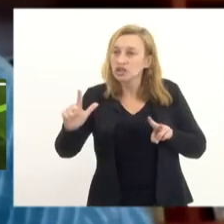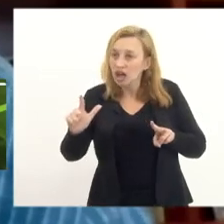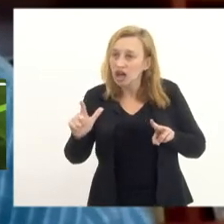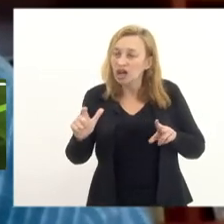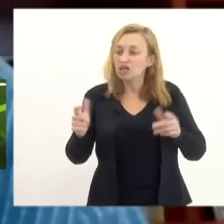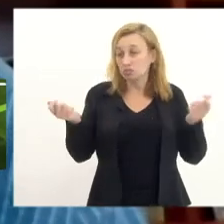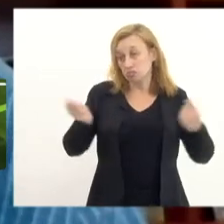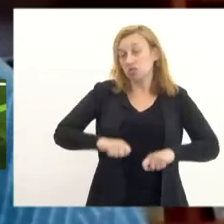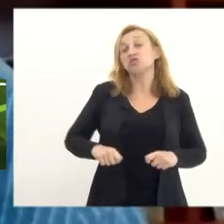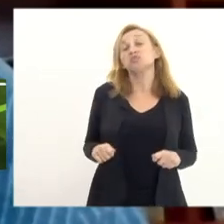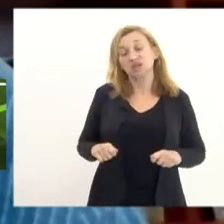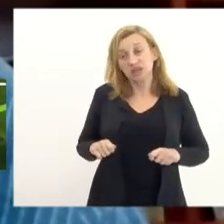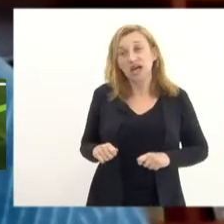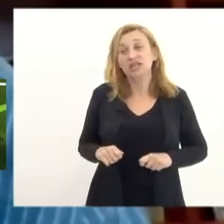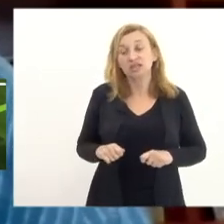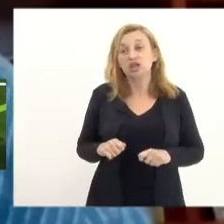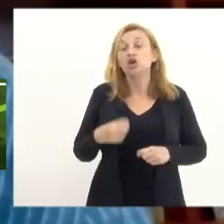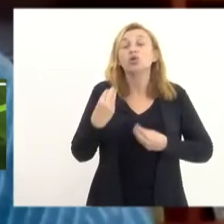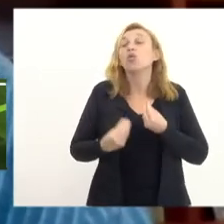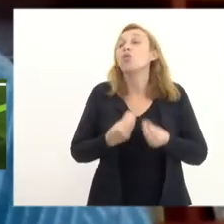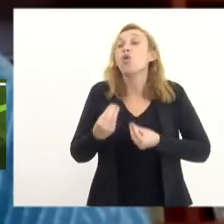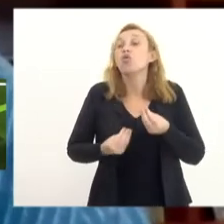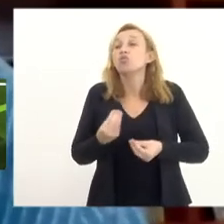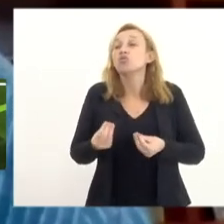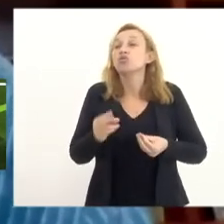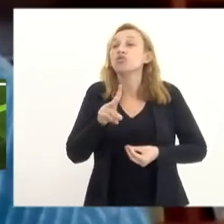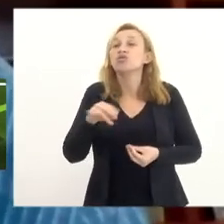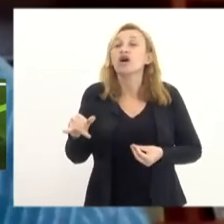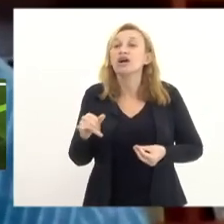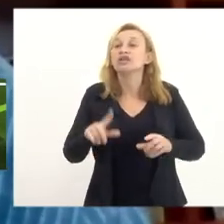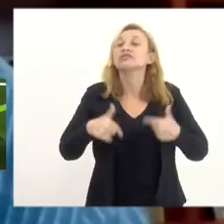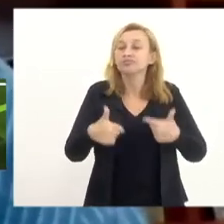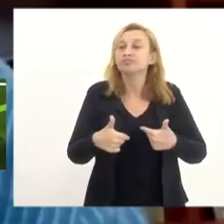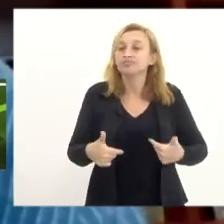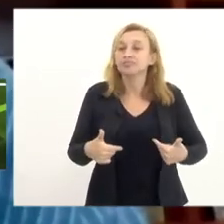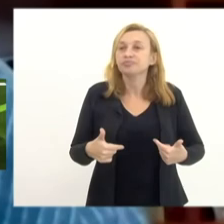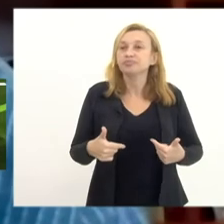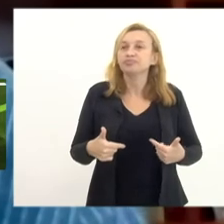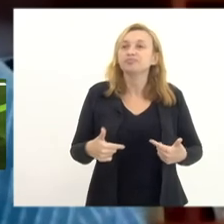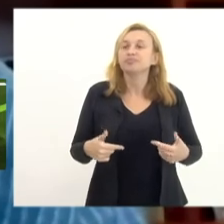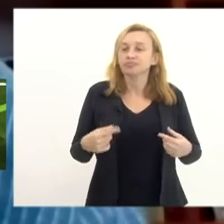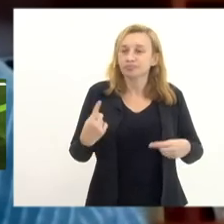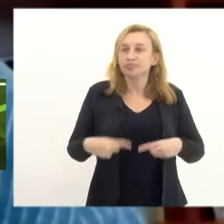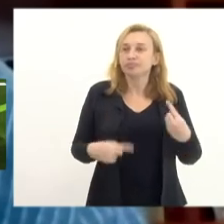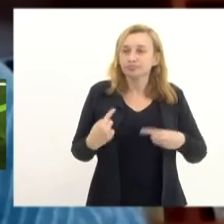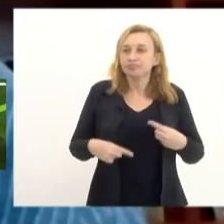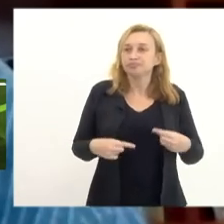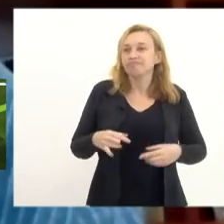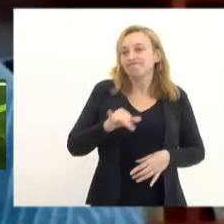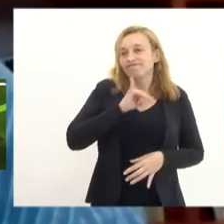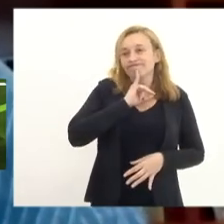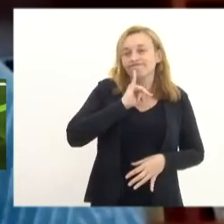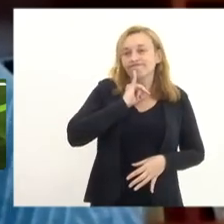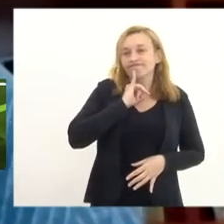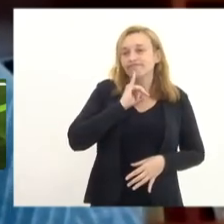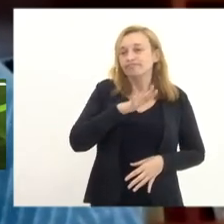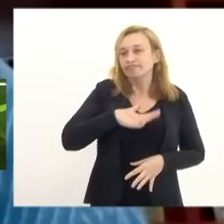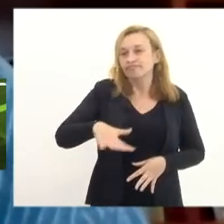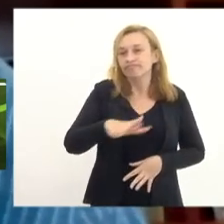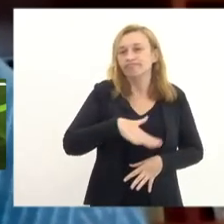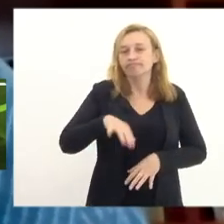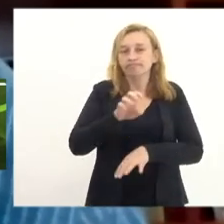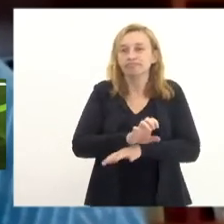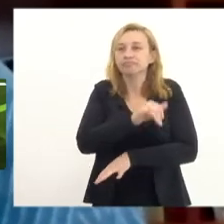suas possibilidades e como é que ele vai atuar e passar a ter política, que, na verdade, infelizmente, com esse setor, até hoje, o Estado do Rio de